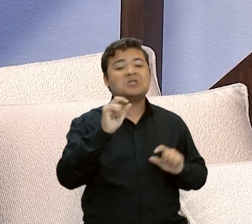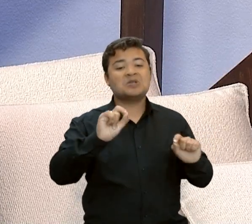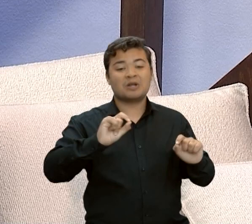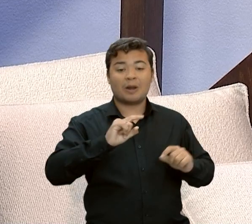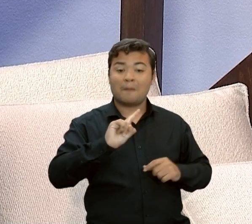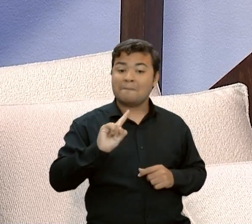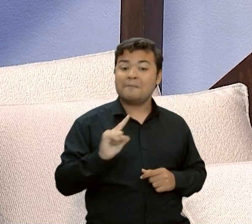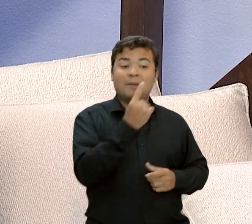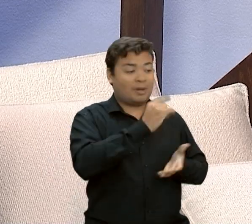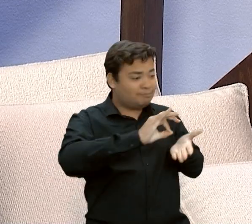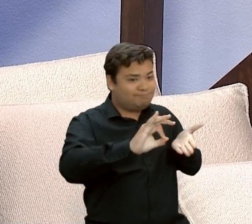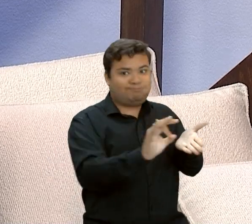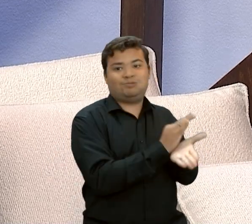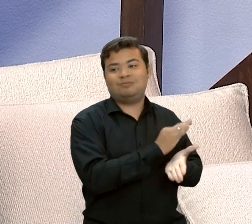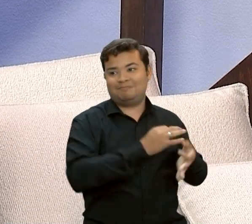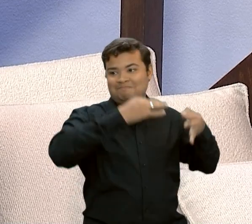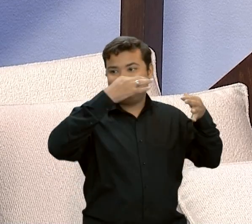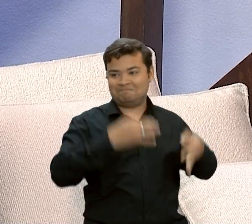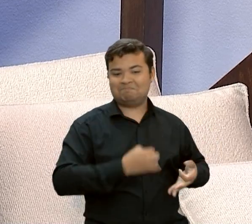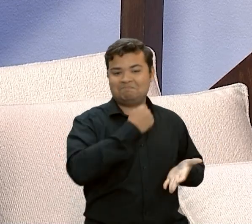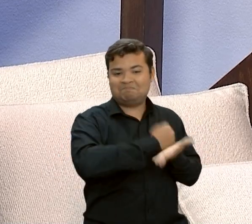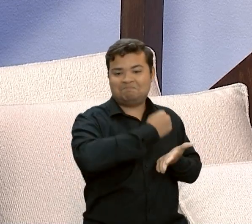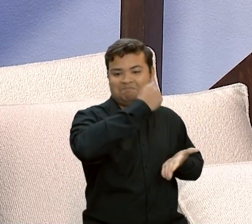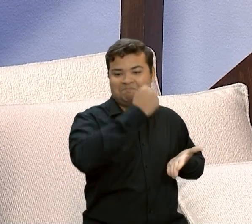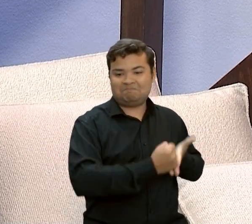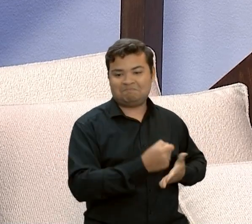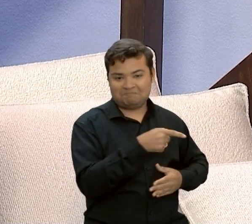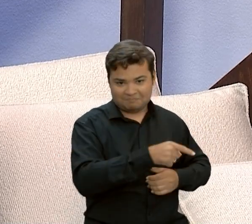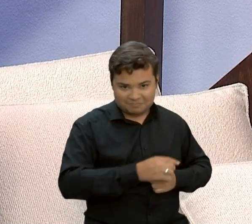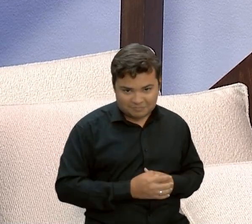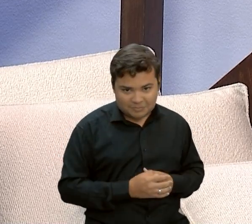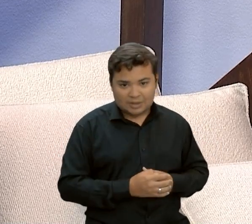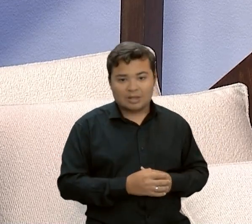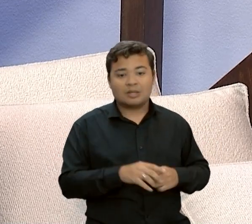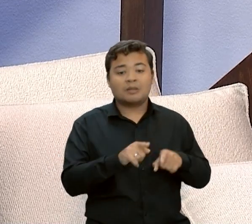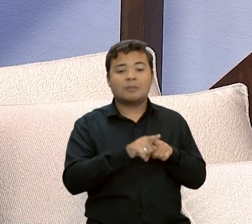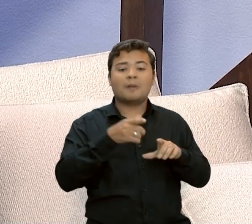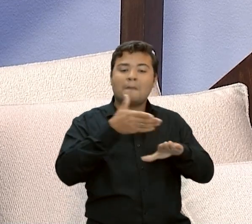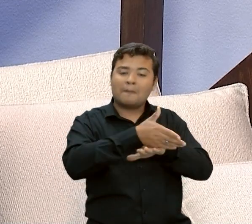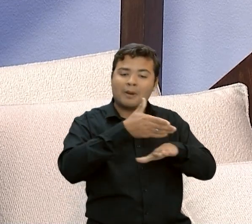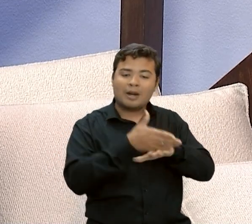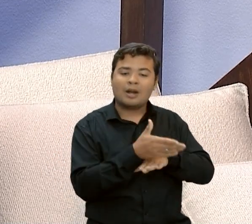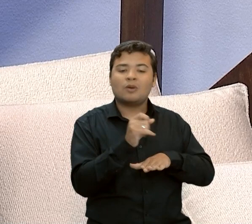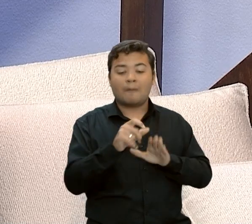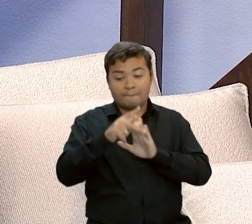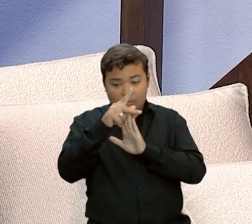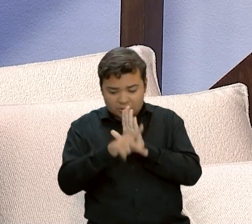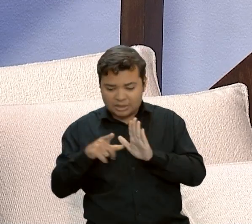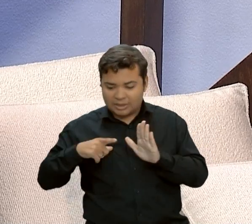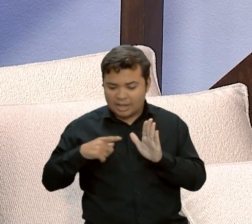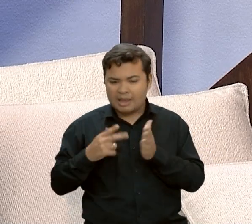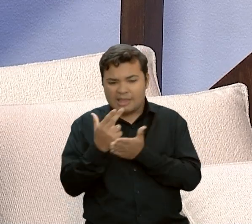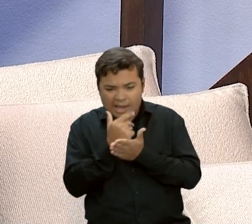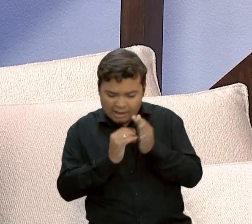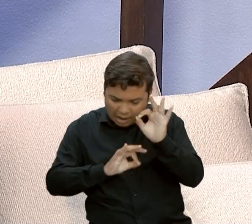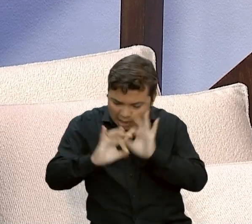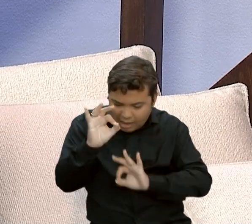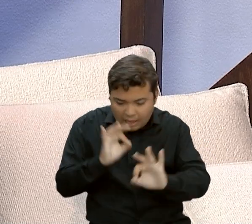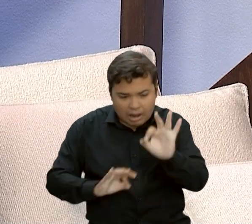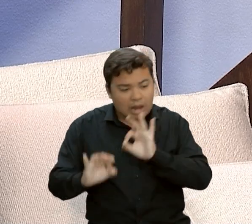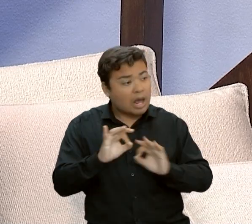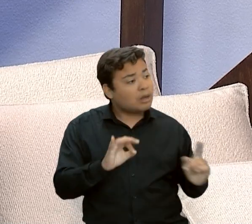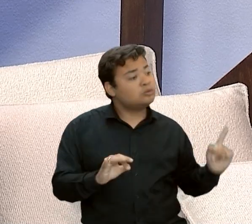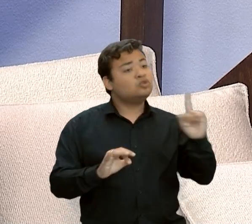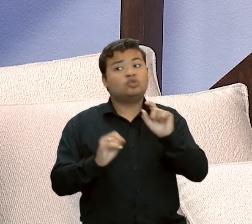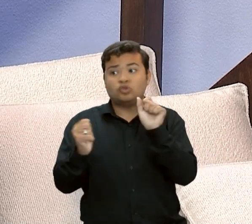a ser contratado, né? E ele participou dos primeiros rabiscos aí do projeto desde o início. Montagem